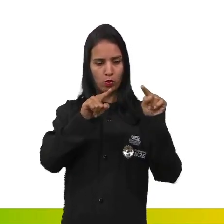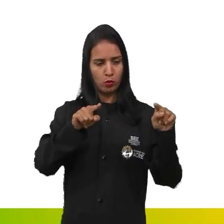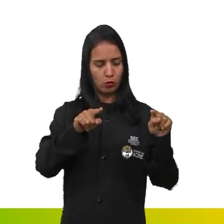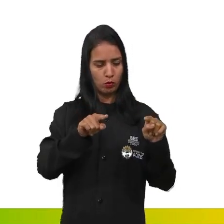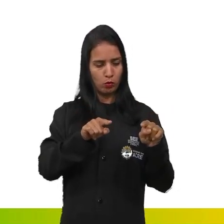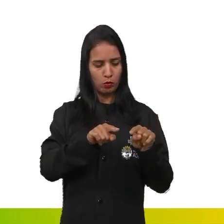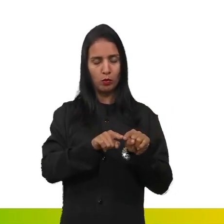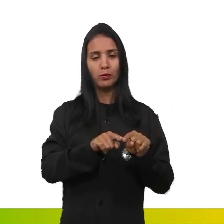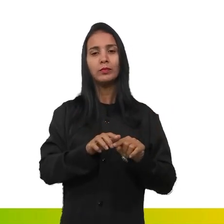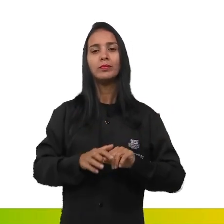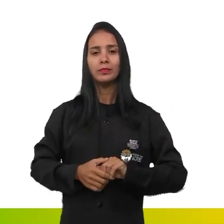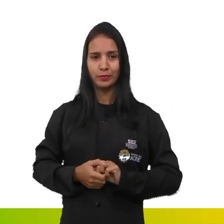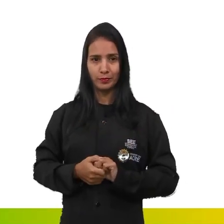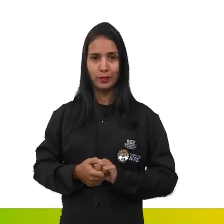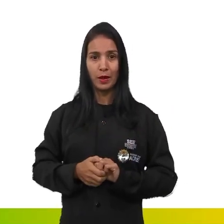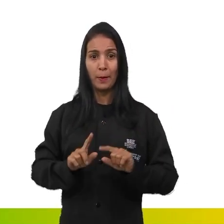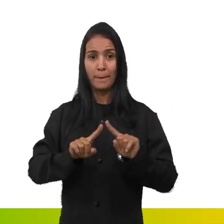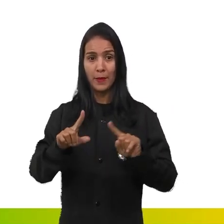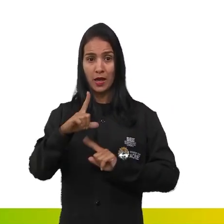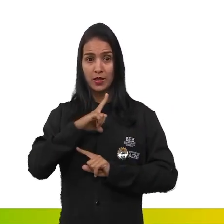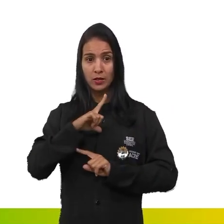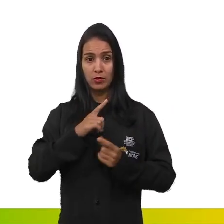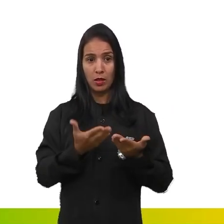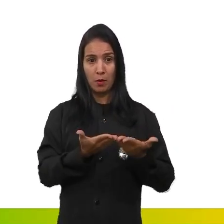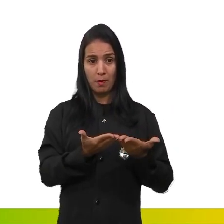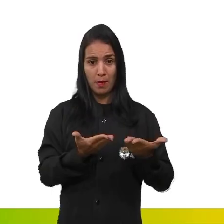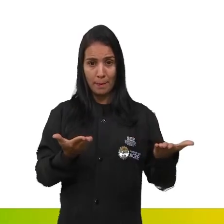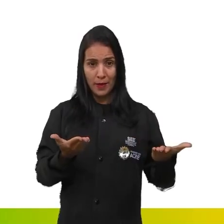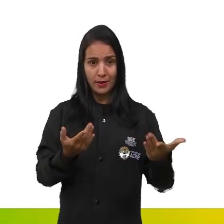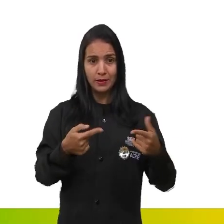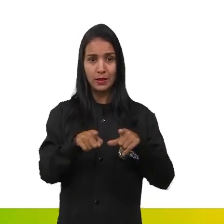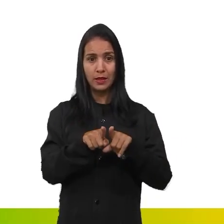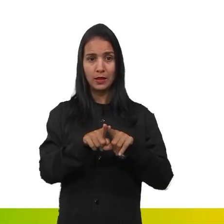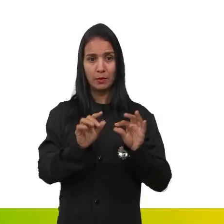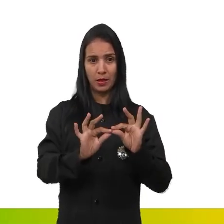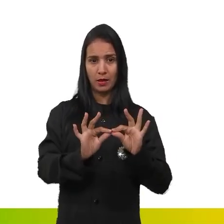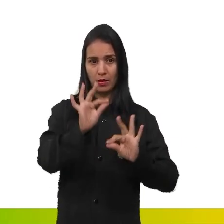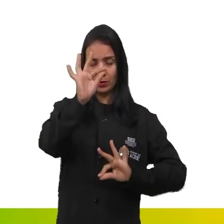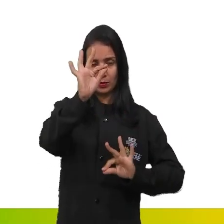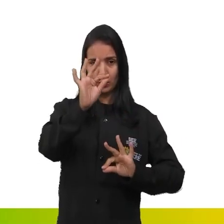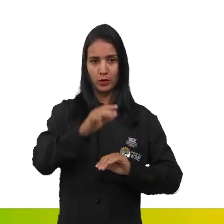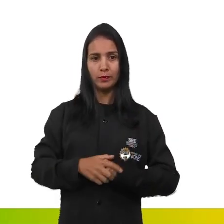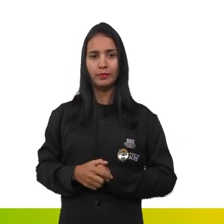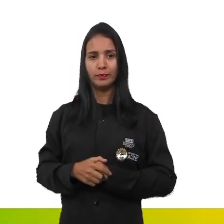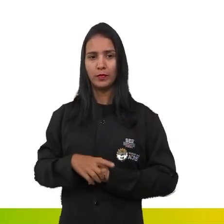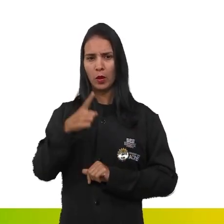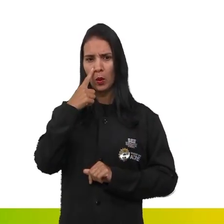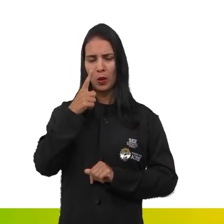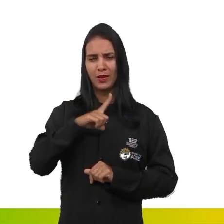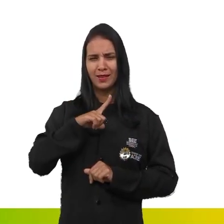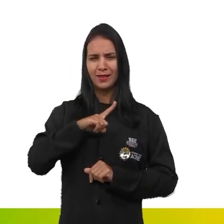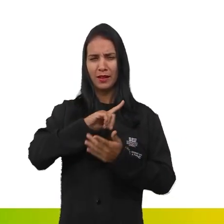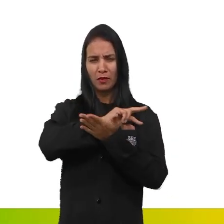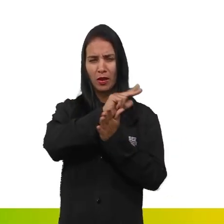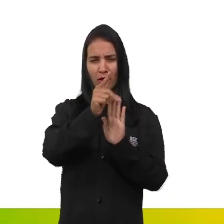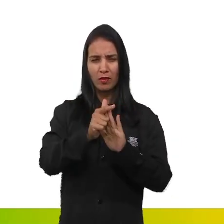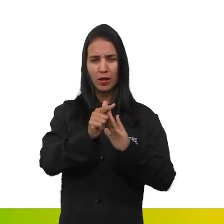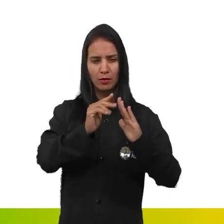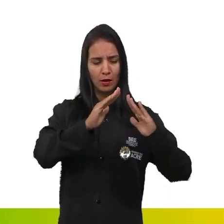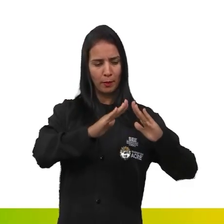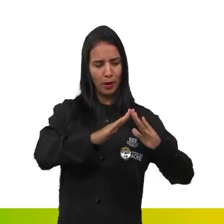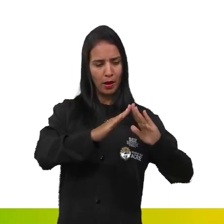base DEF, tá? Ok? Agora, vamos